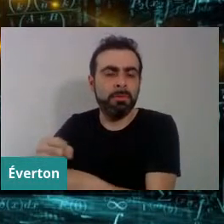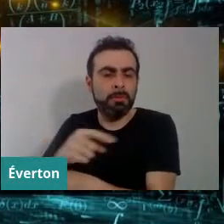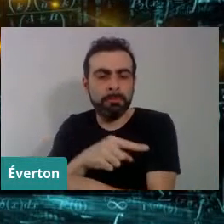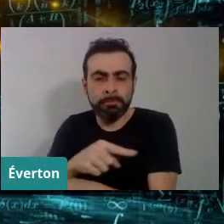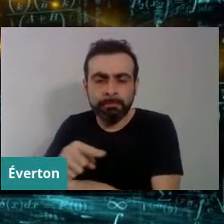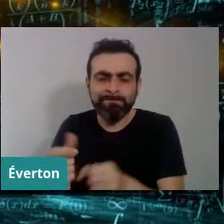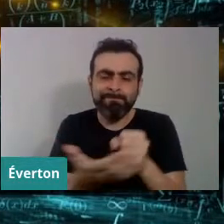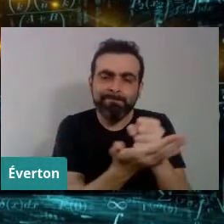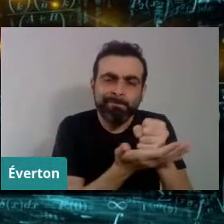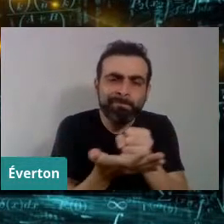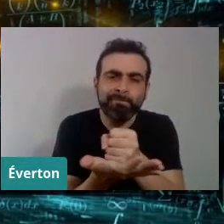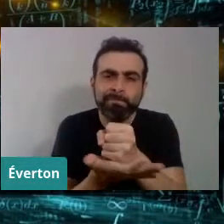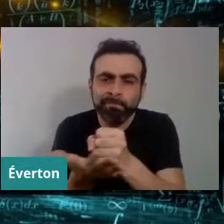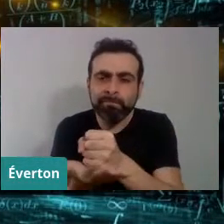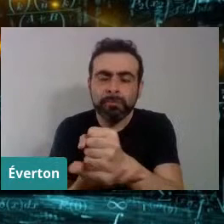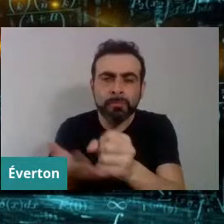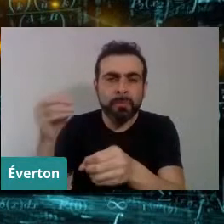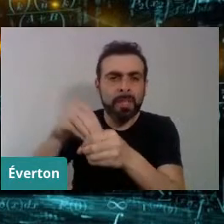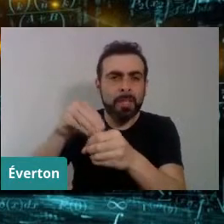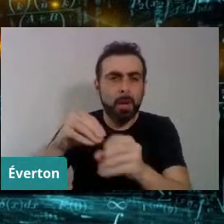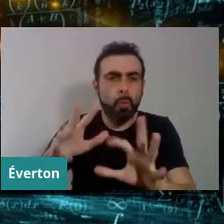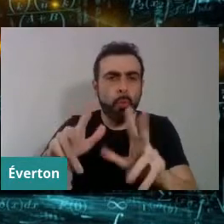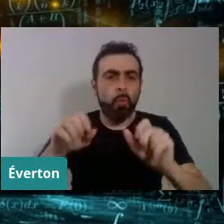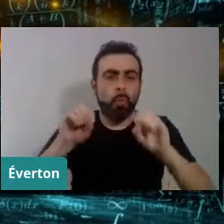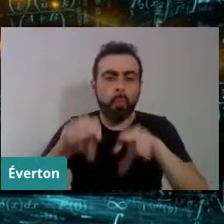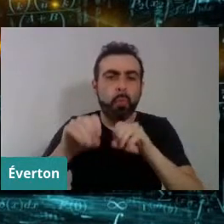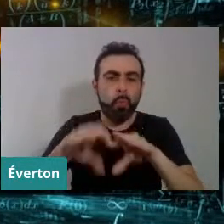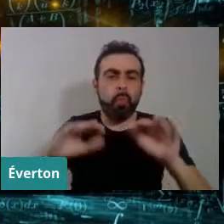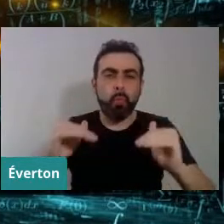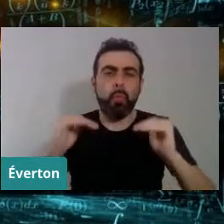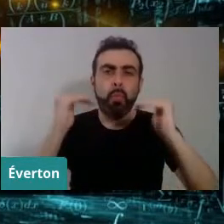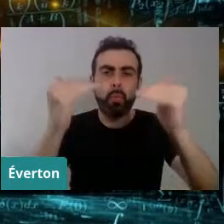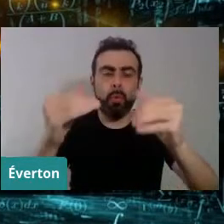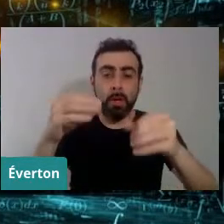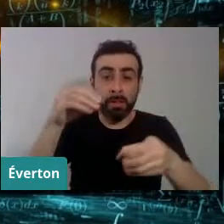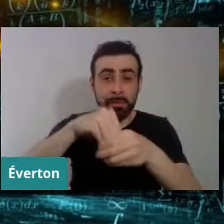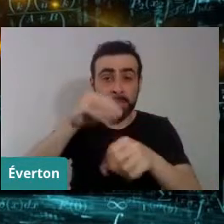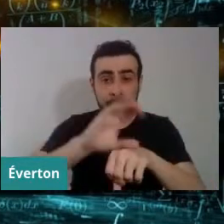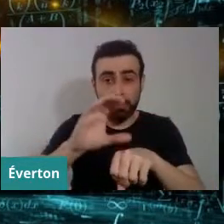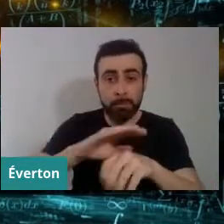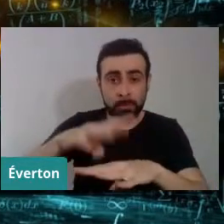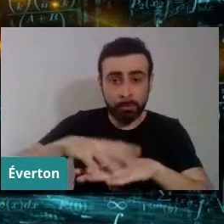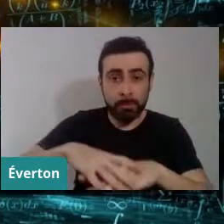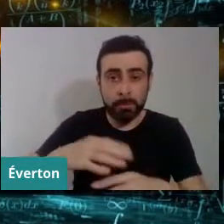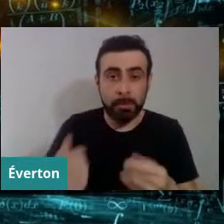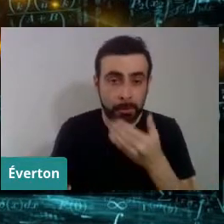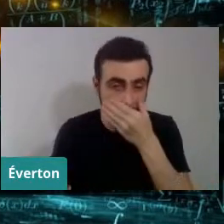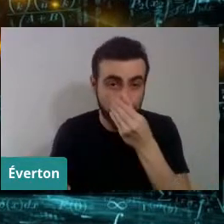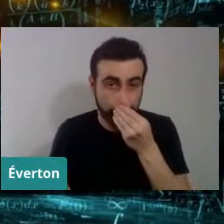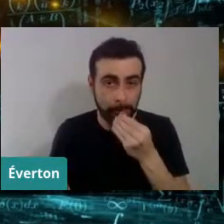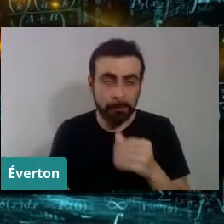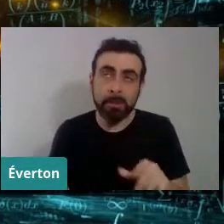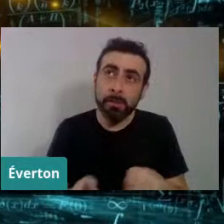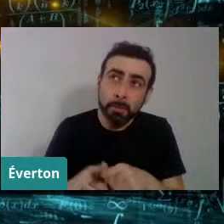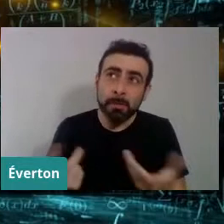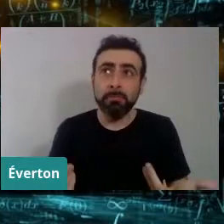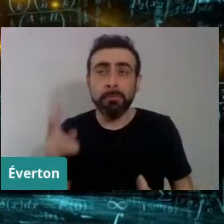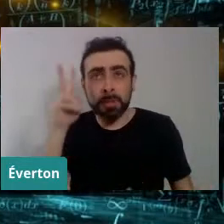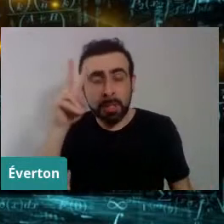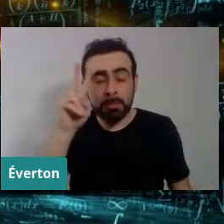toda a educação superior feita no curso de matemática. Eu tenho que lembrar de alguns aqui,